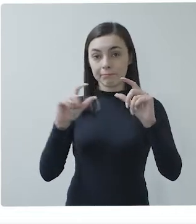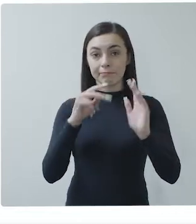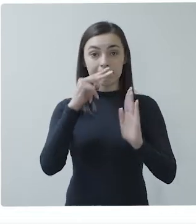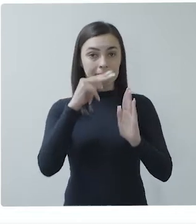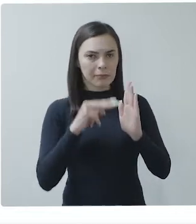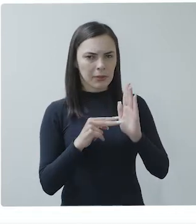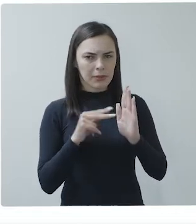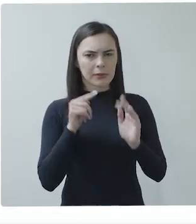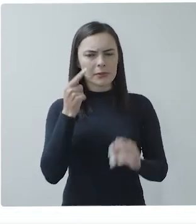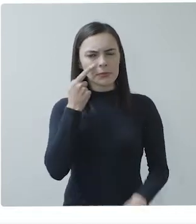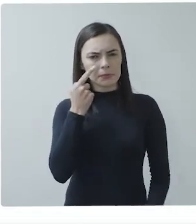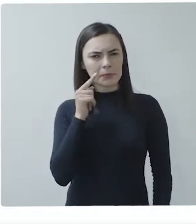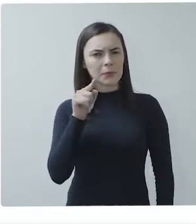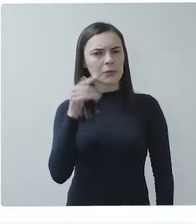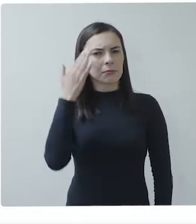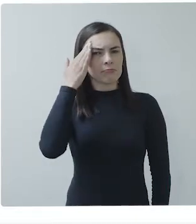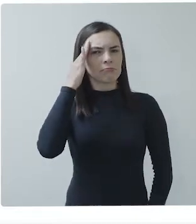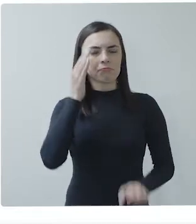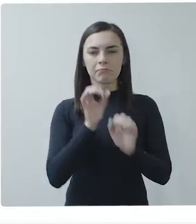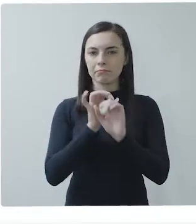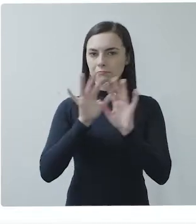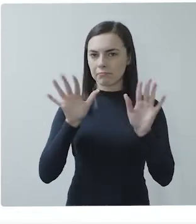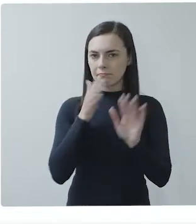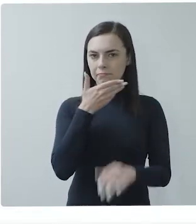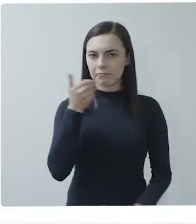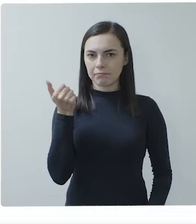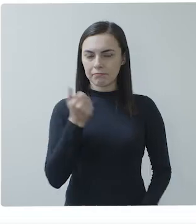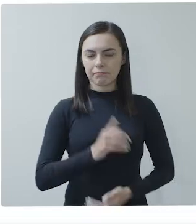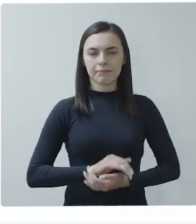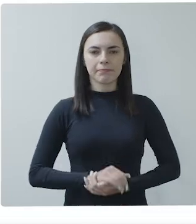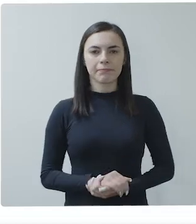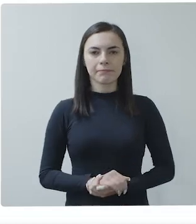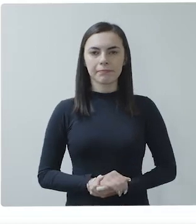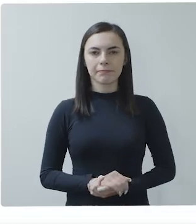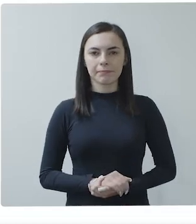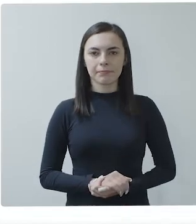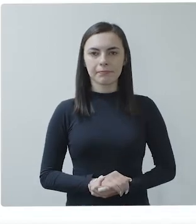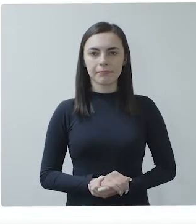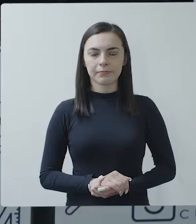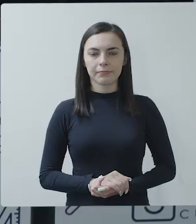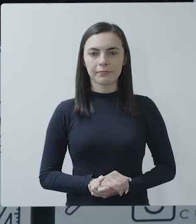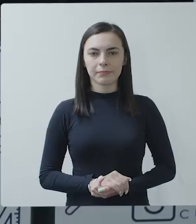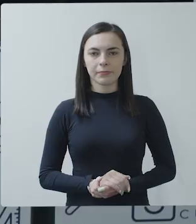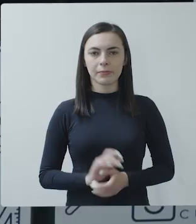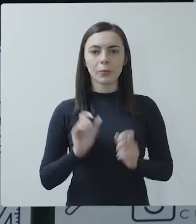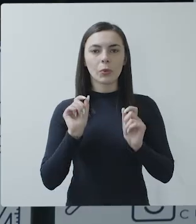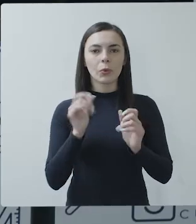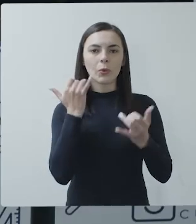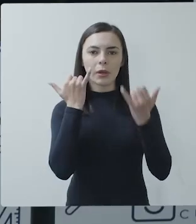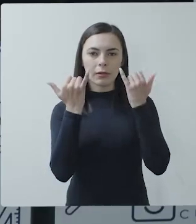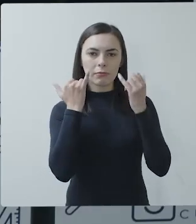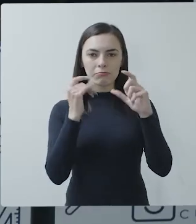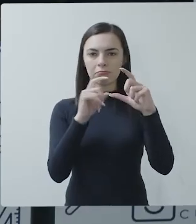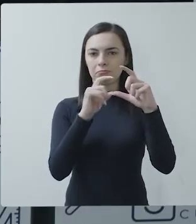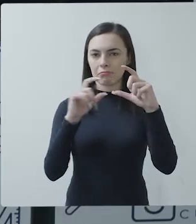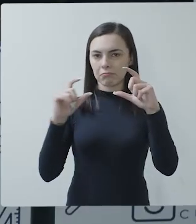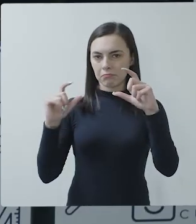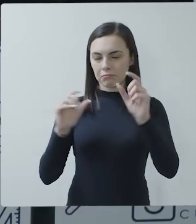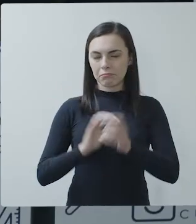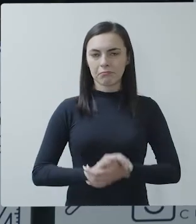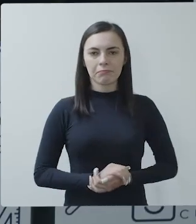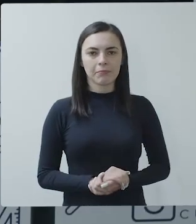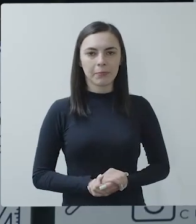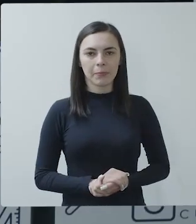E vamos ver se vocês conseguem agora compreender melhor o que a tirinha quer nos dizer. Olha